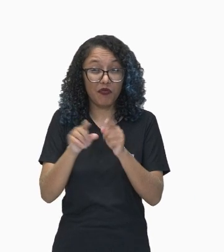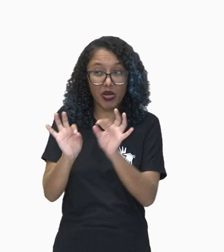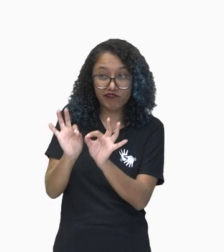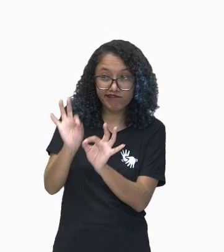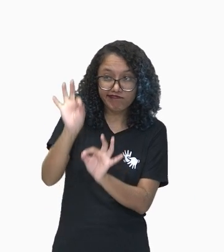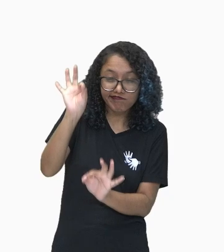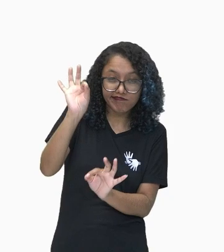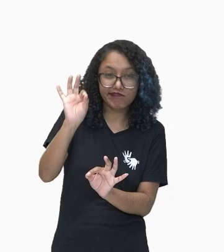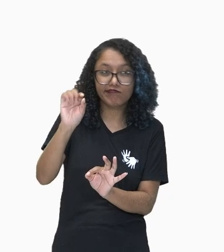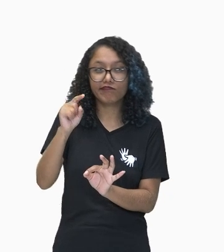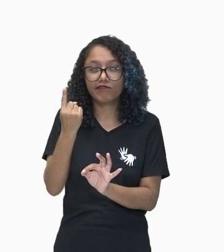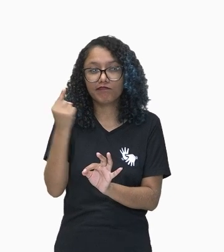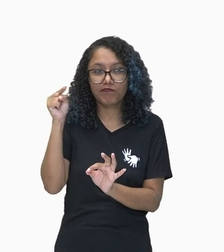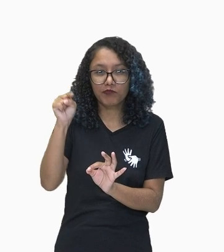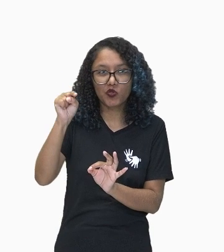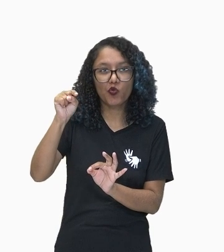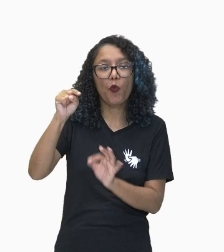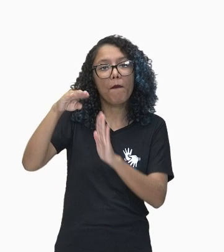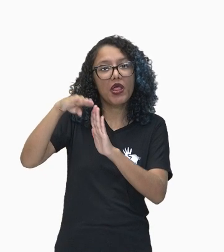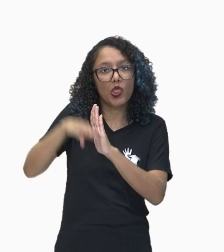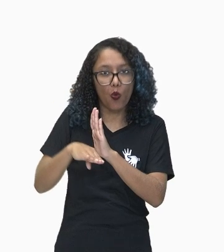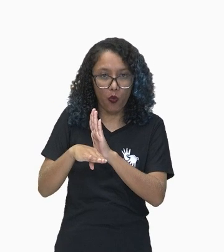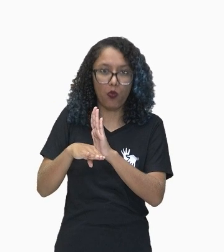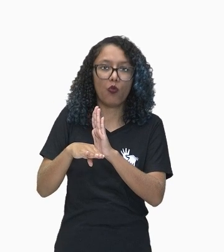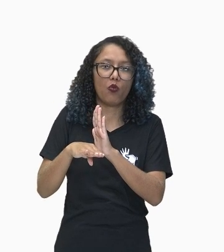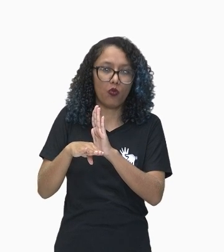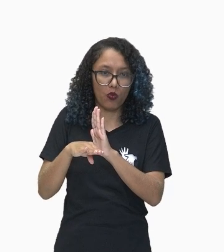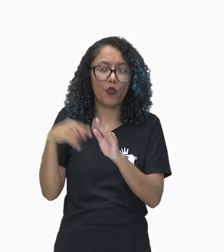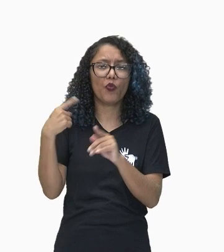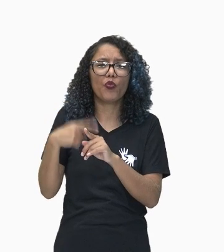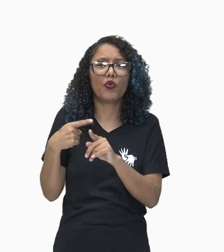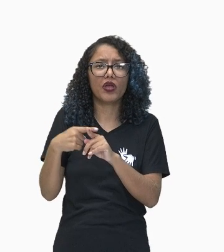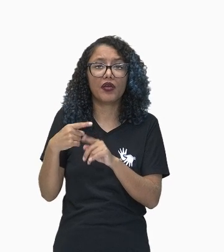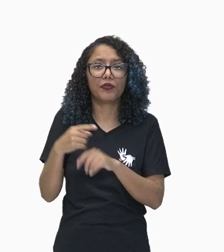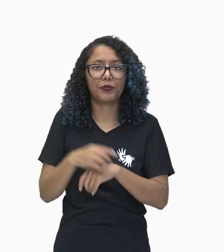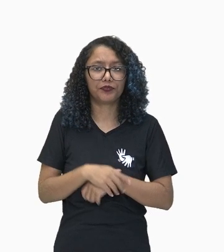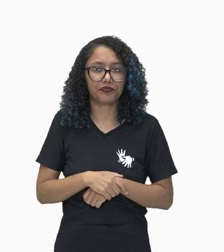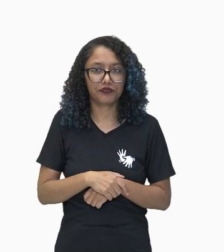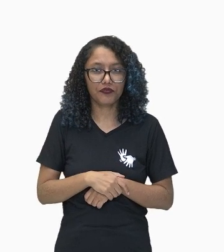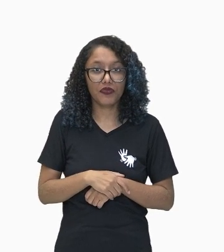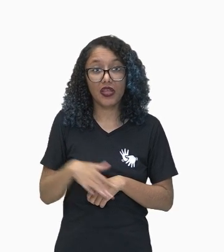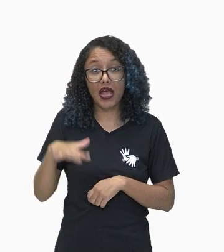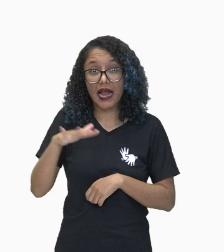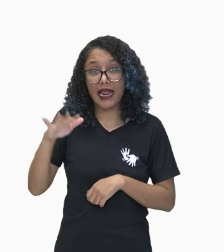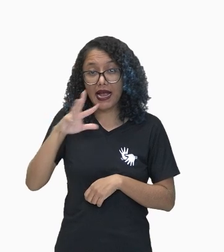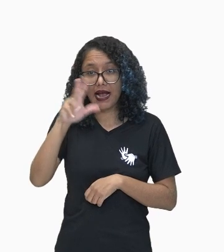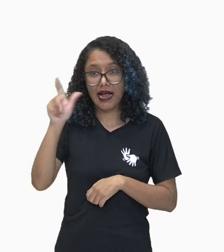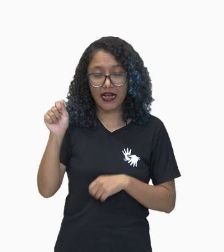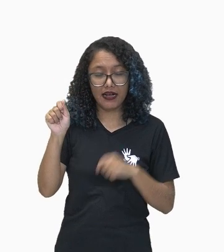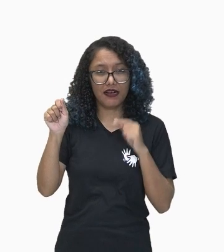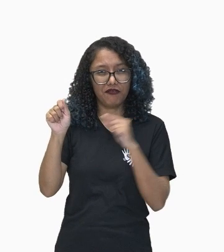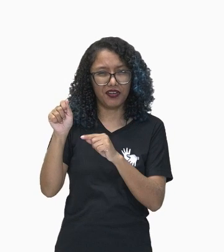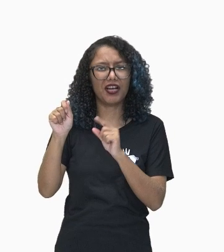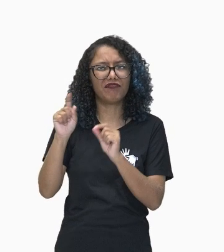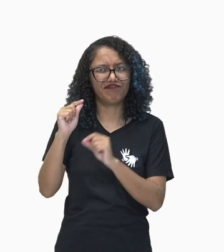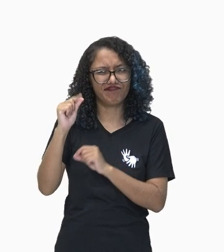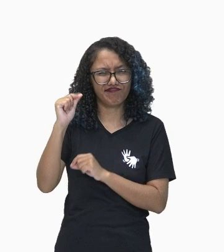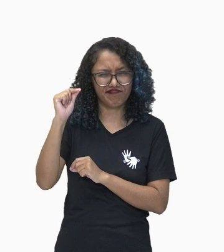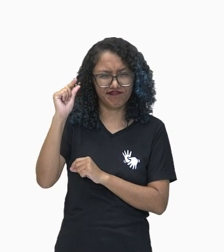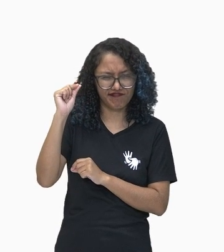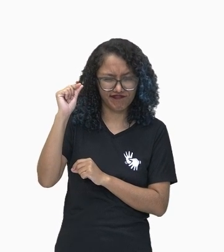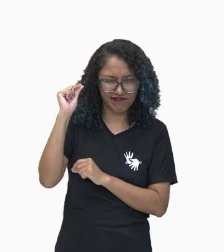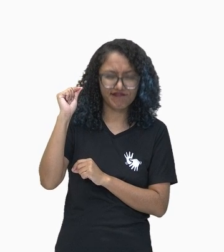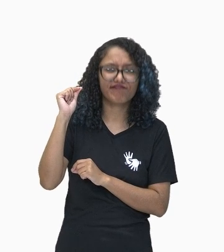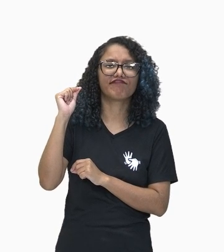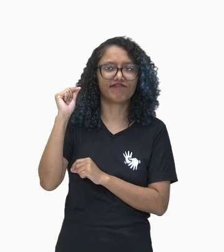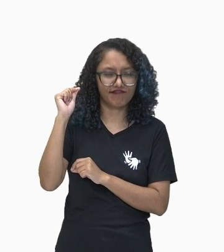quê? O continente africano, gente, ele é um continente relativamente ali bem antigo, né? Então